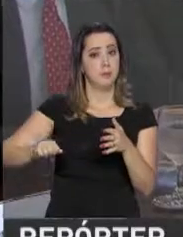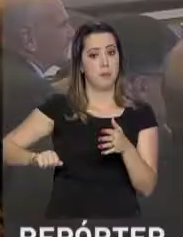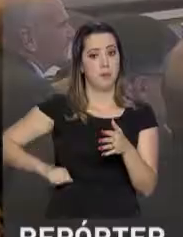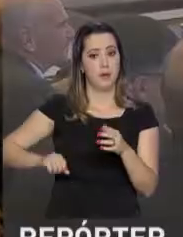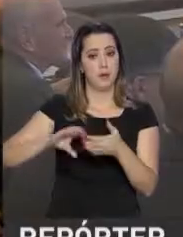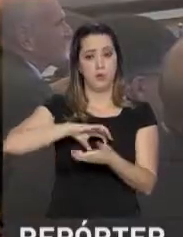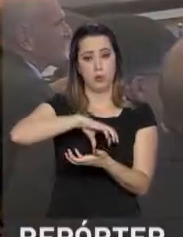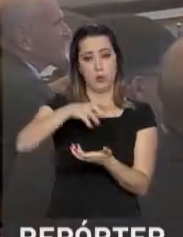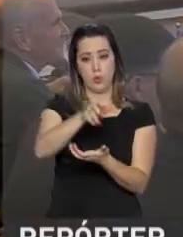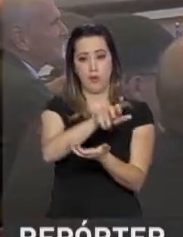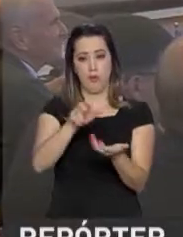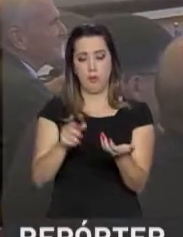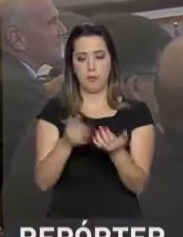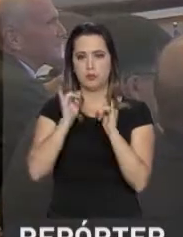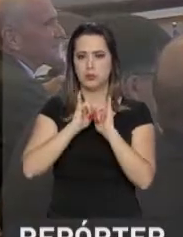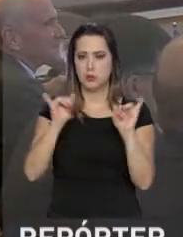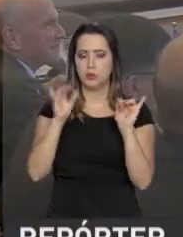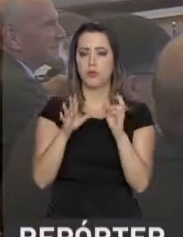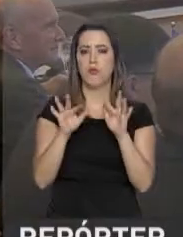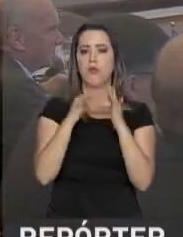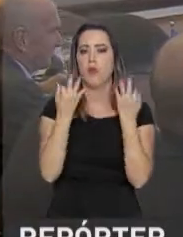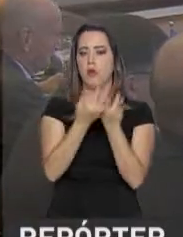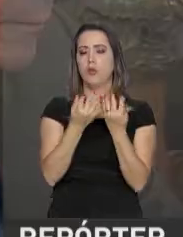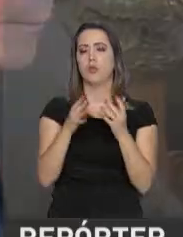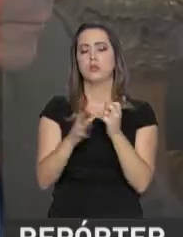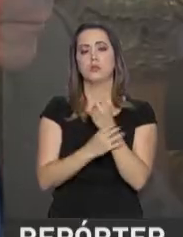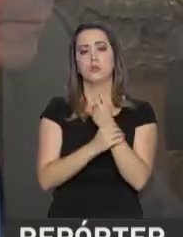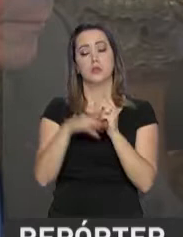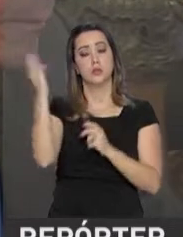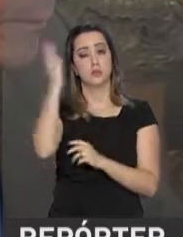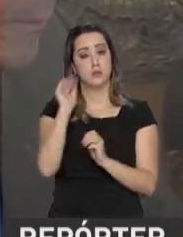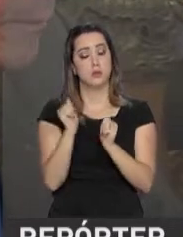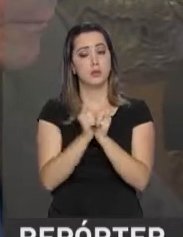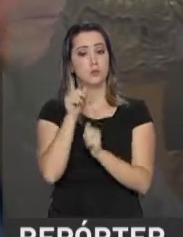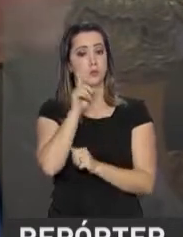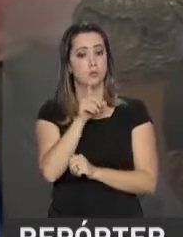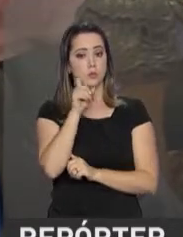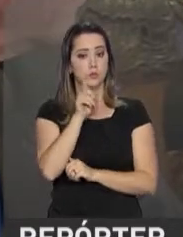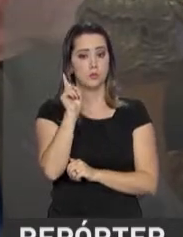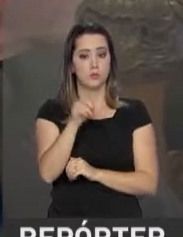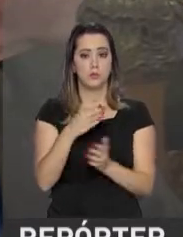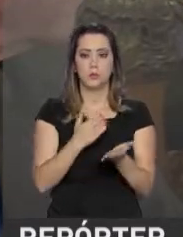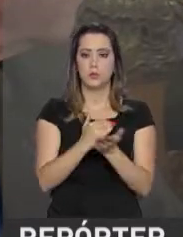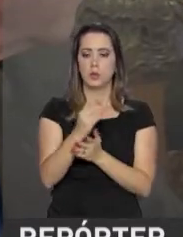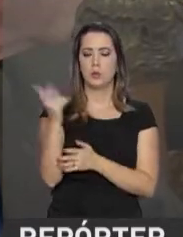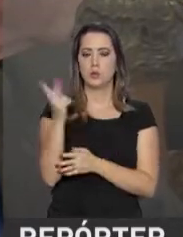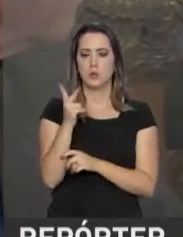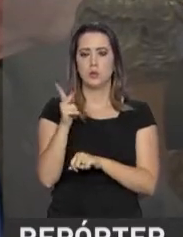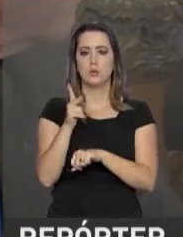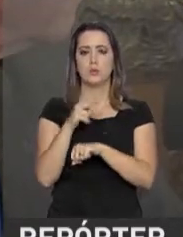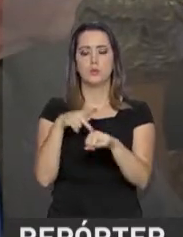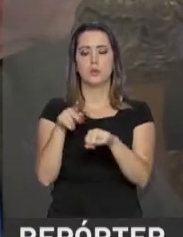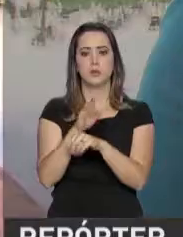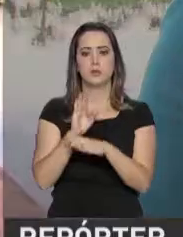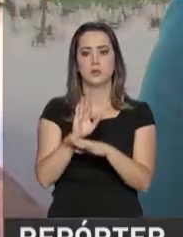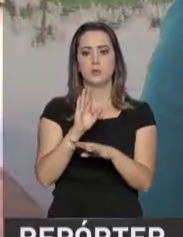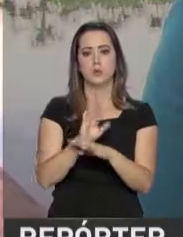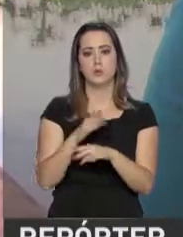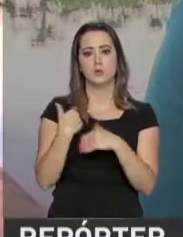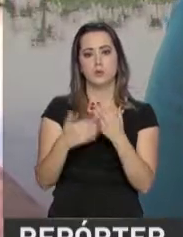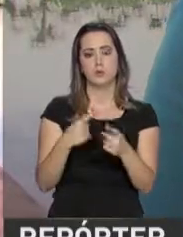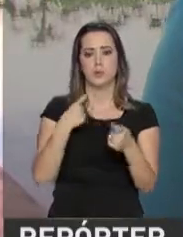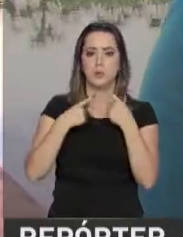do lançamento do Fórum de Segurança Brasil-Estados Unidos. O fórum é uma iniciativa bilateral de cooperação